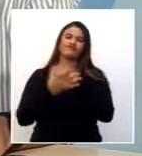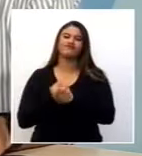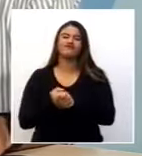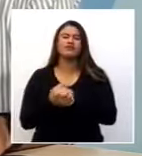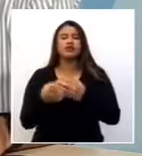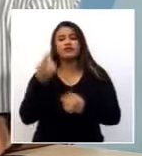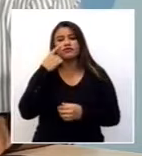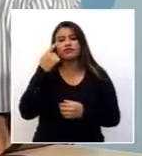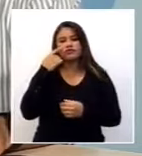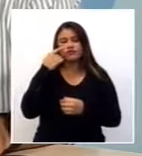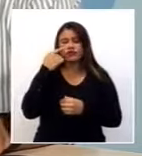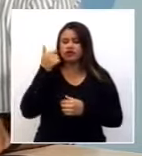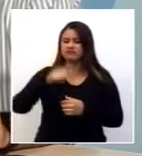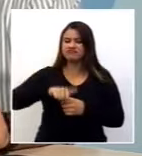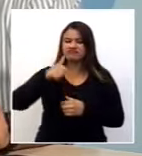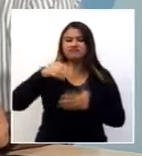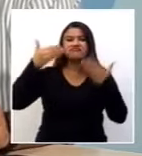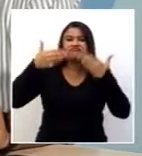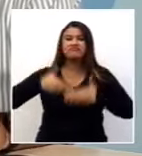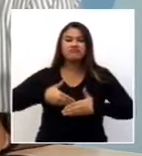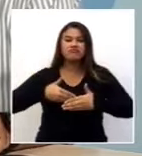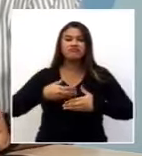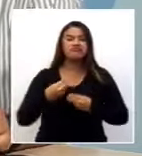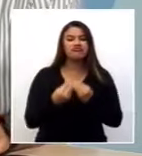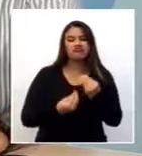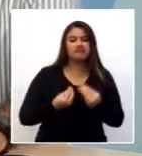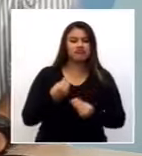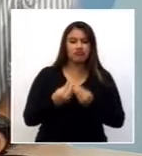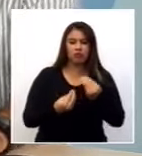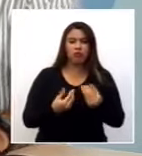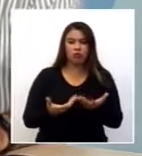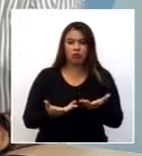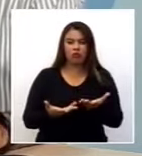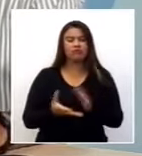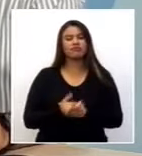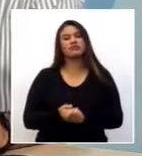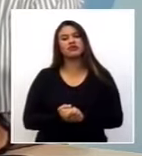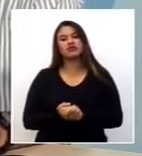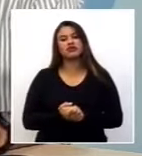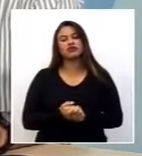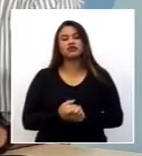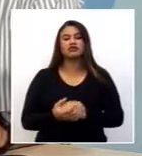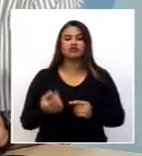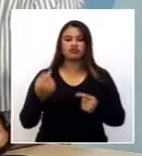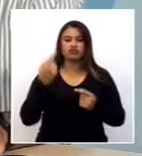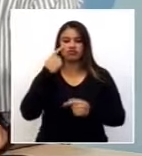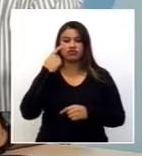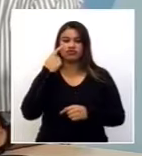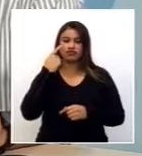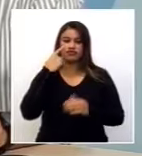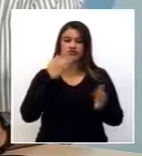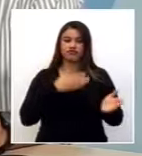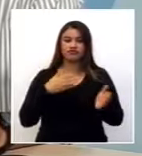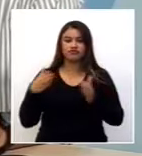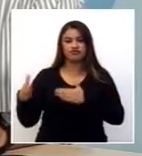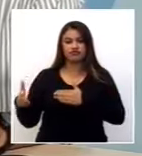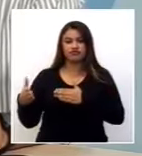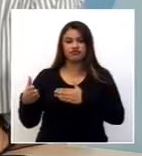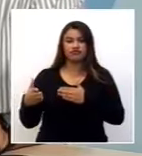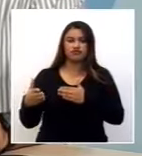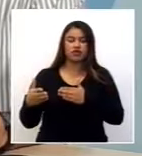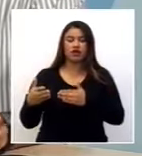esse processo de avaliação no âmbito virtual. Então, a gente vai abordar o acompanhamento das